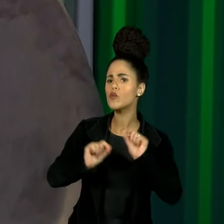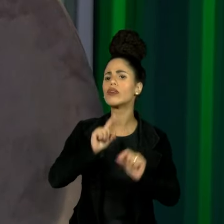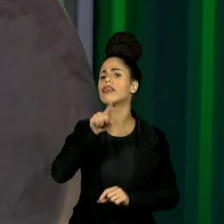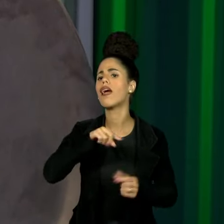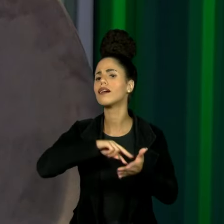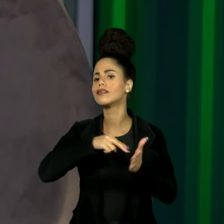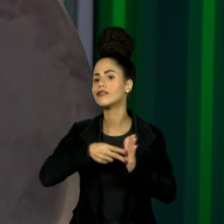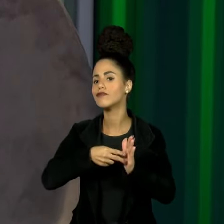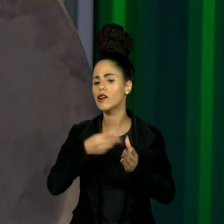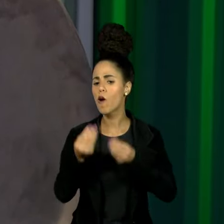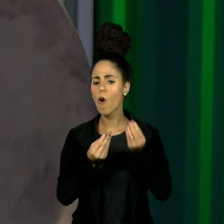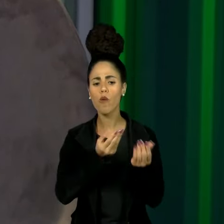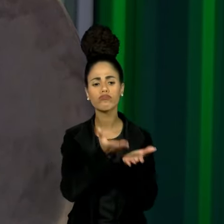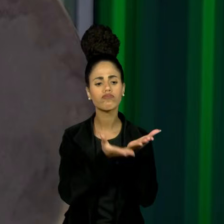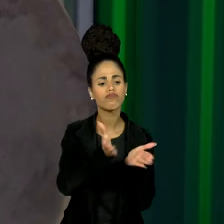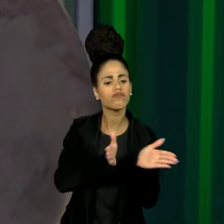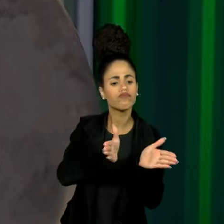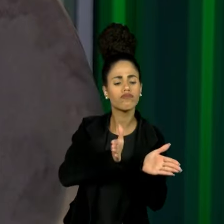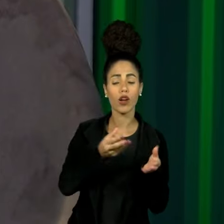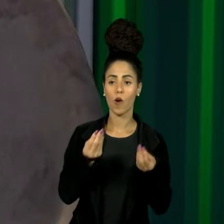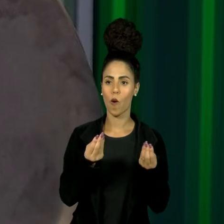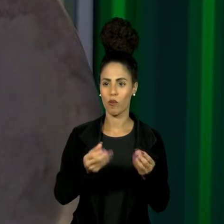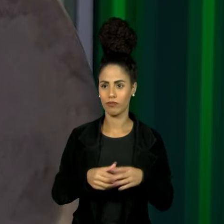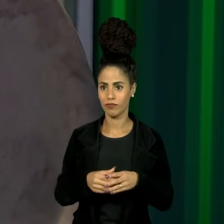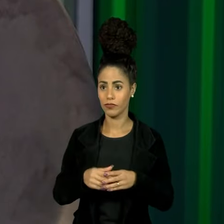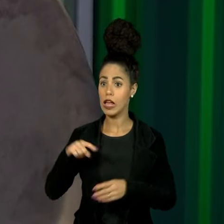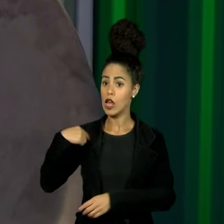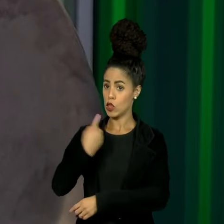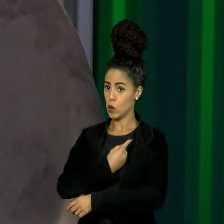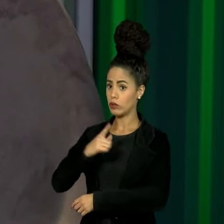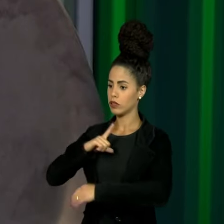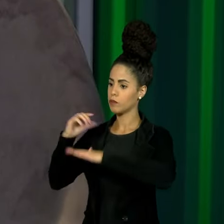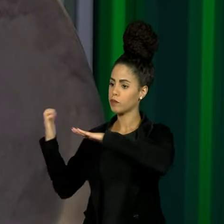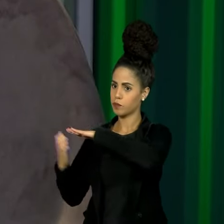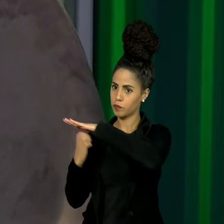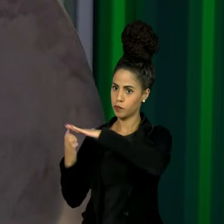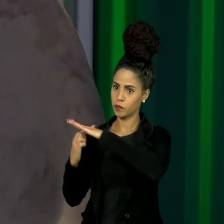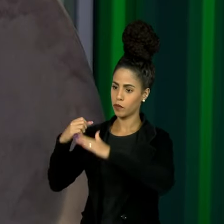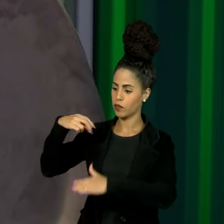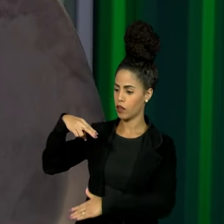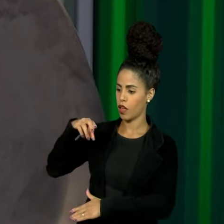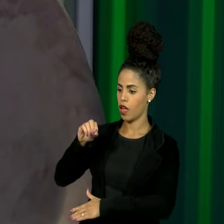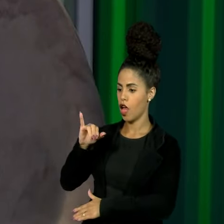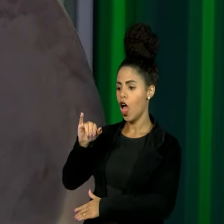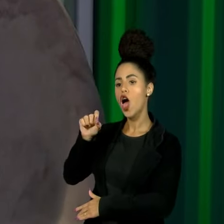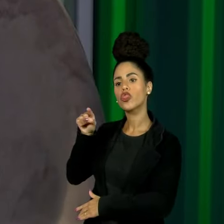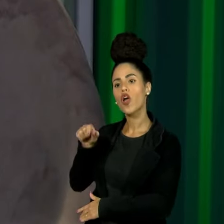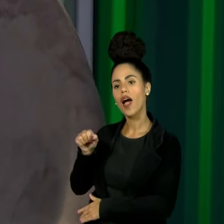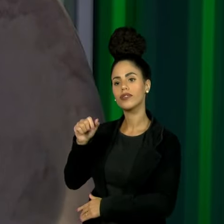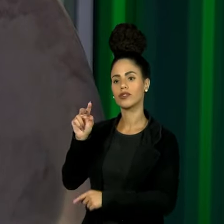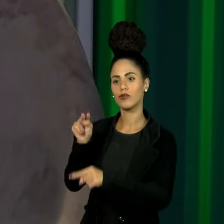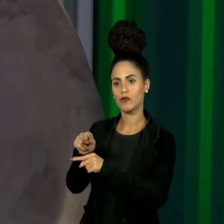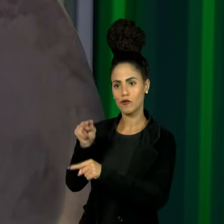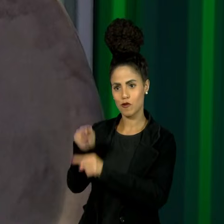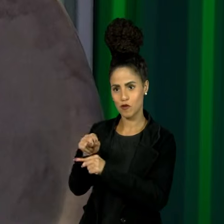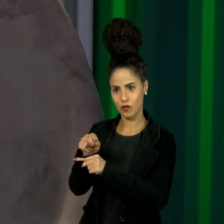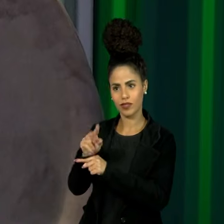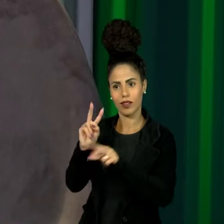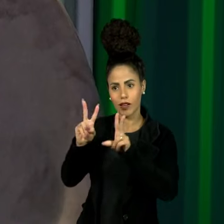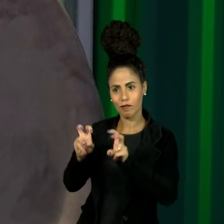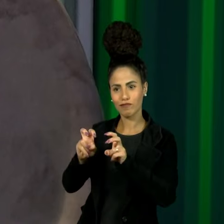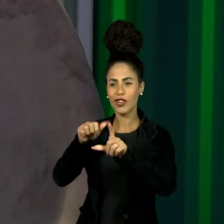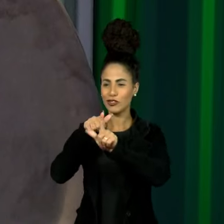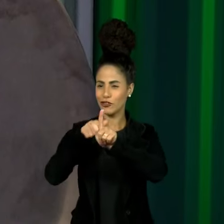acesso. Na Nós, a gente tem um programa que é direcionado, que chama Nós Cuida, em que a gente faz essa ponte entre os alunos